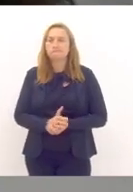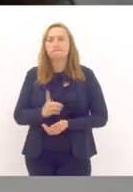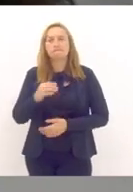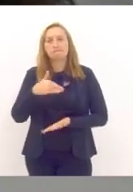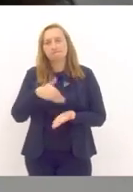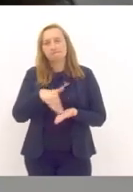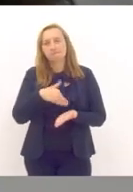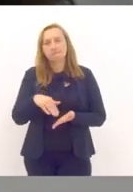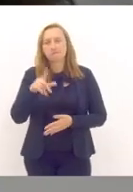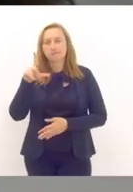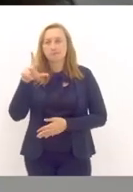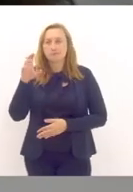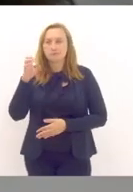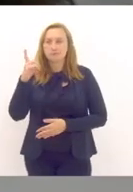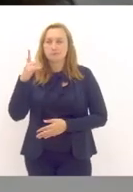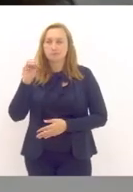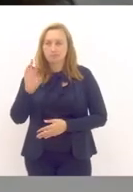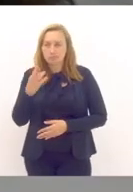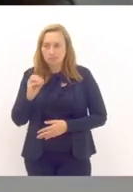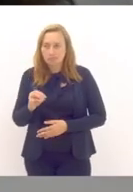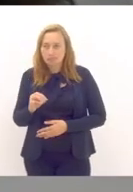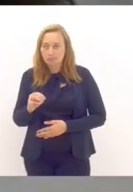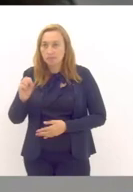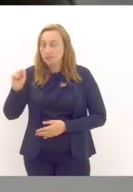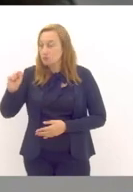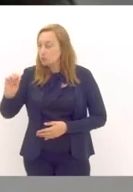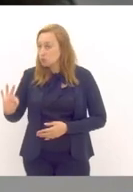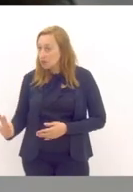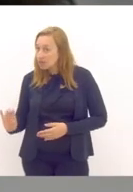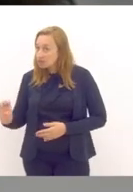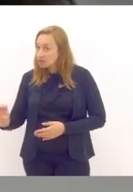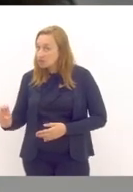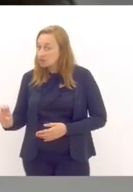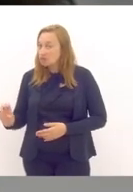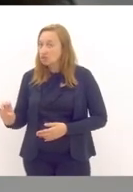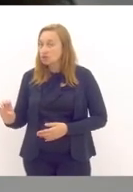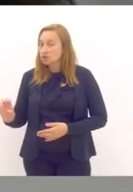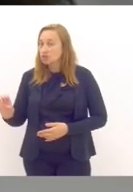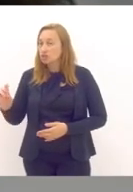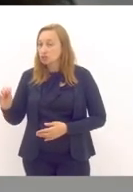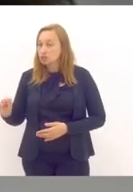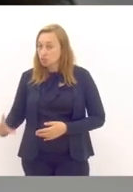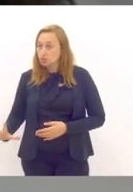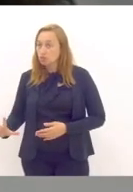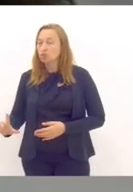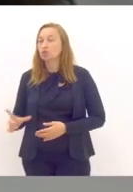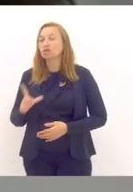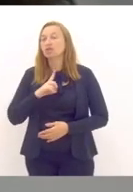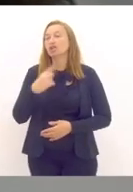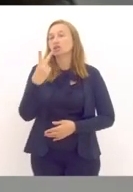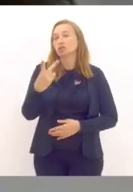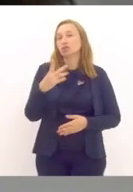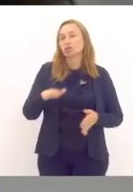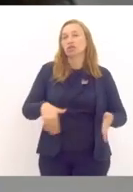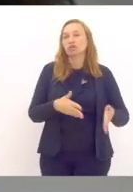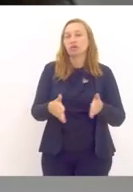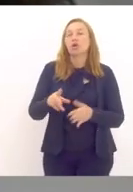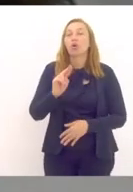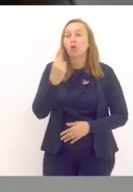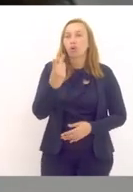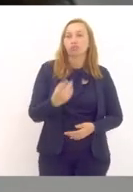secretário Leonardo, no sul-sudeste, só tem dois caminhos. Ou vai se